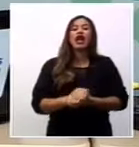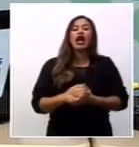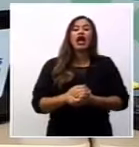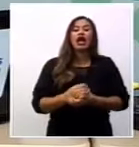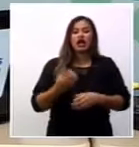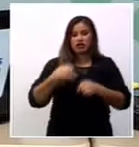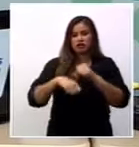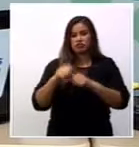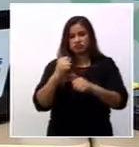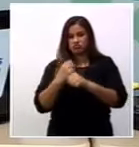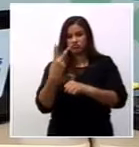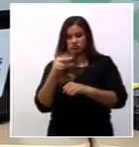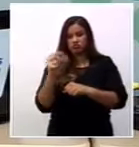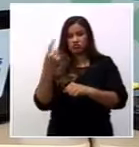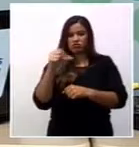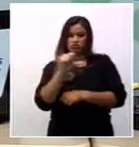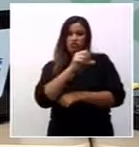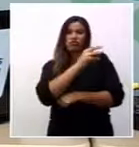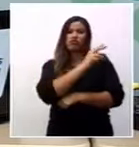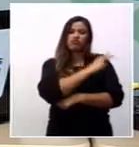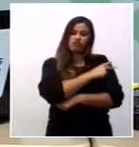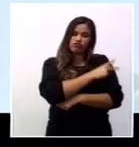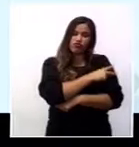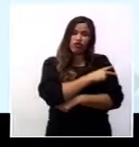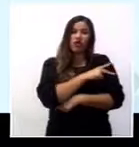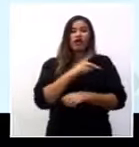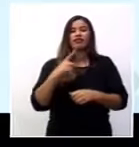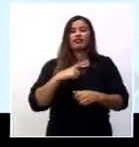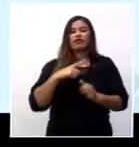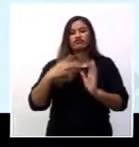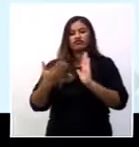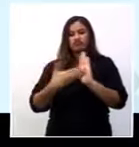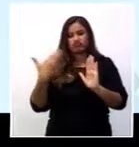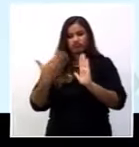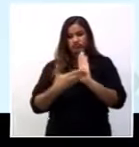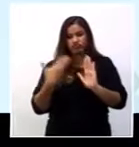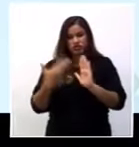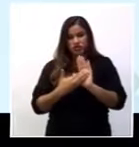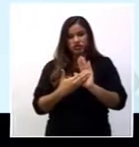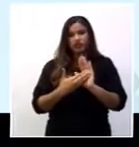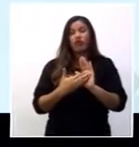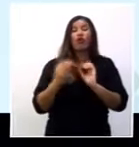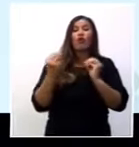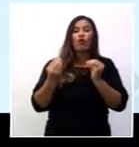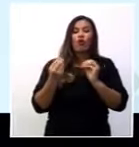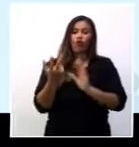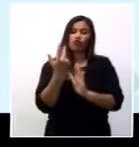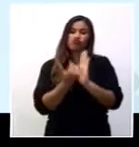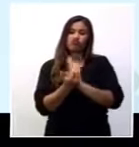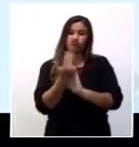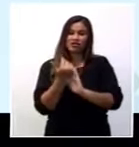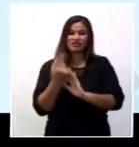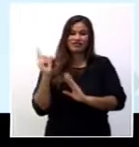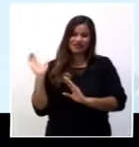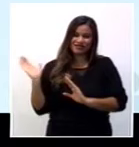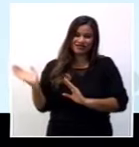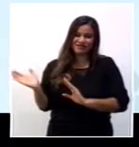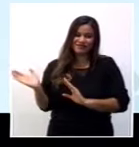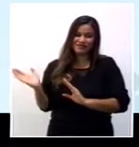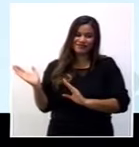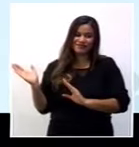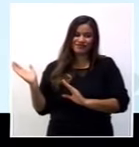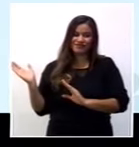um livro de atividades com esses personagens que vai aparecer aí para vocês na tela. E nesse livro de atividades era uma história